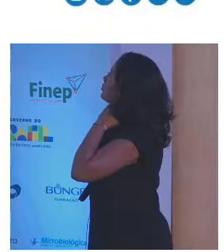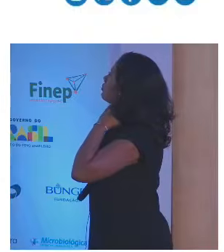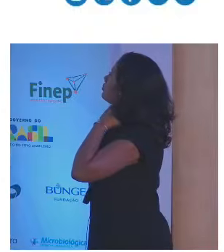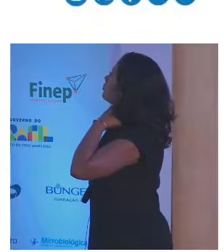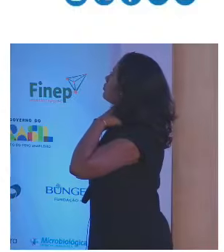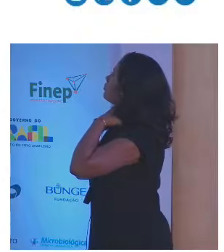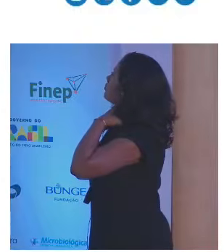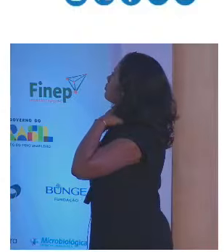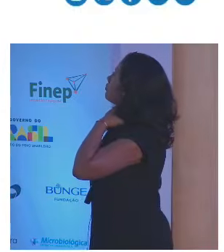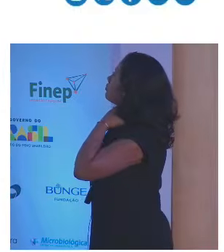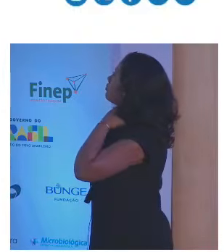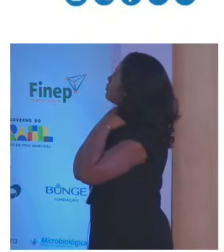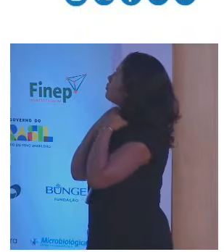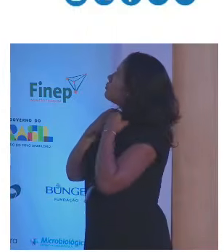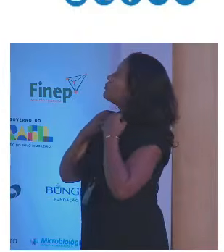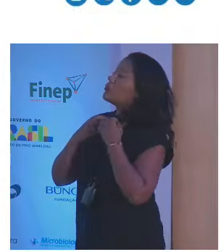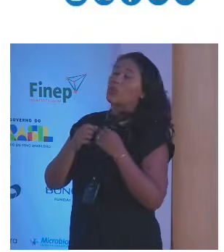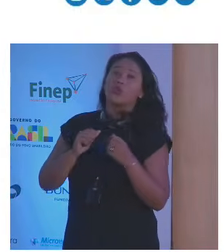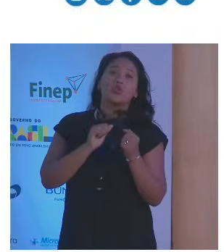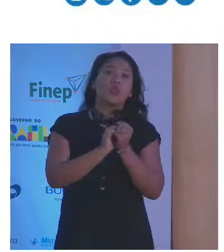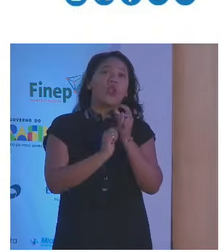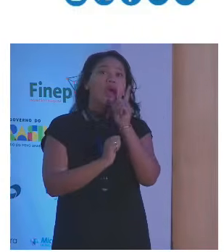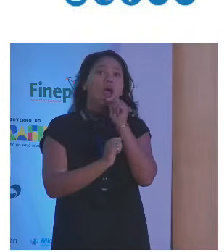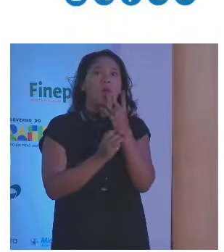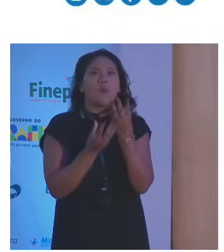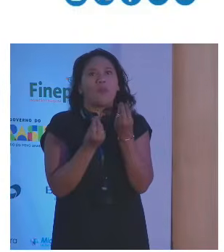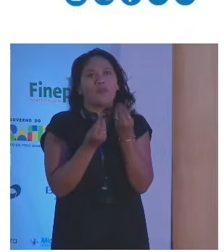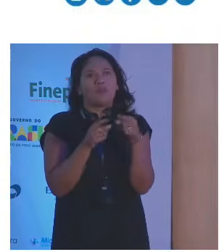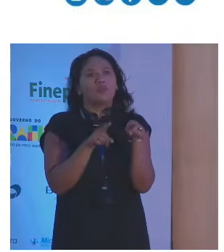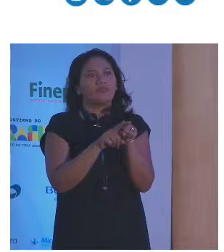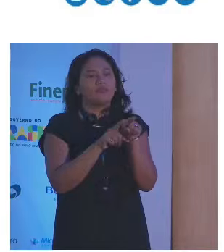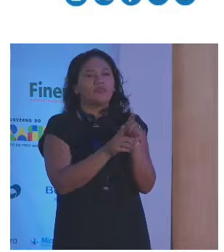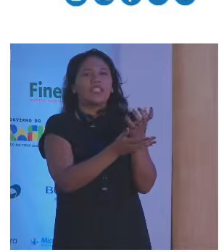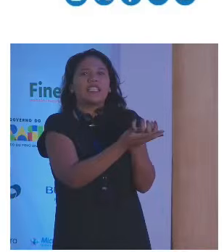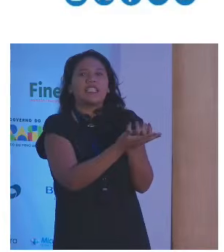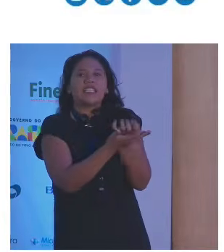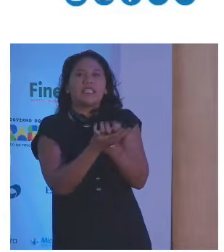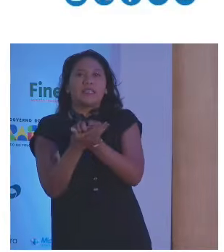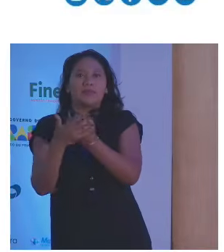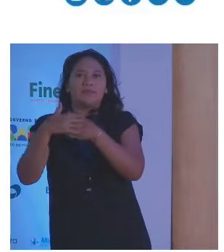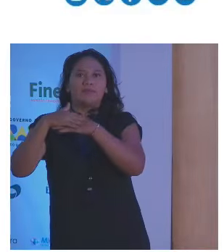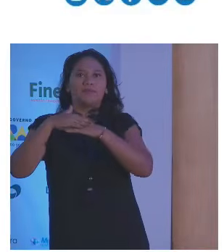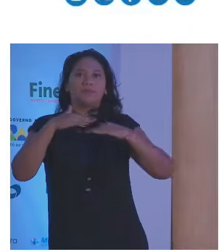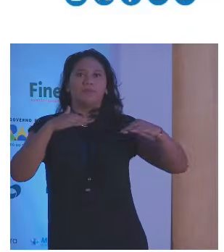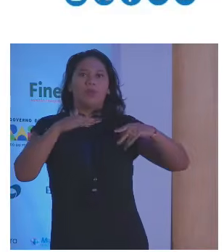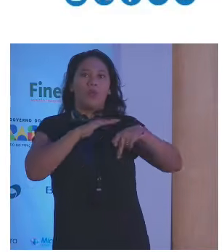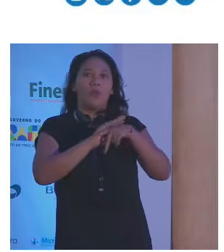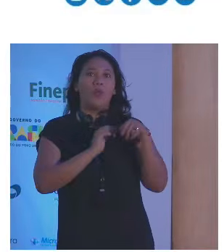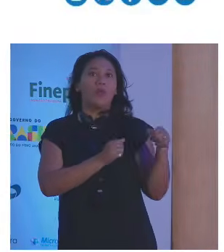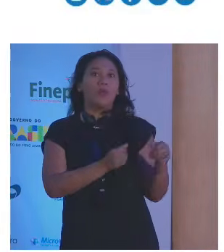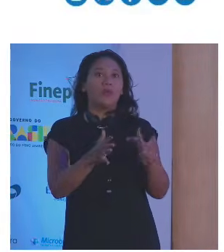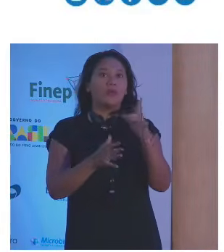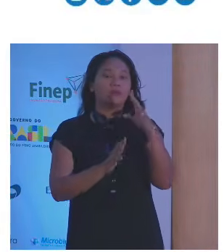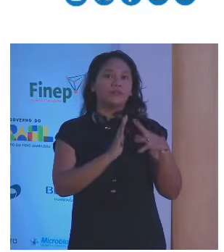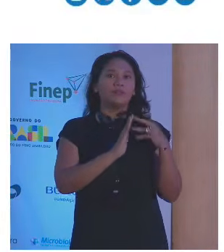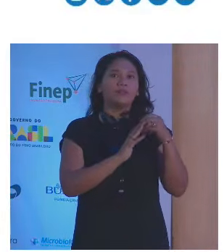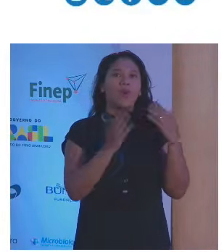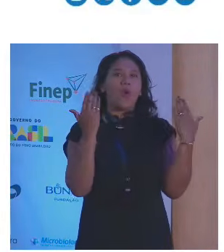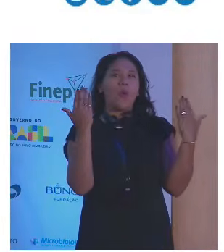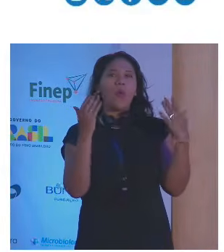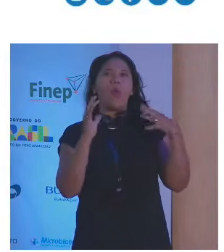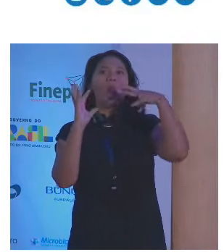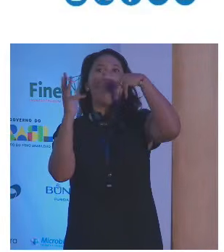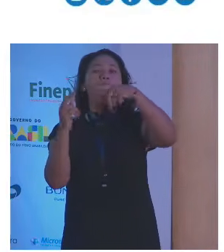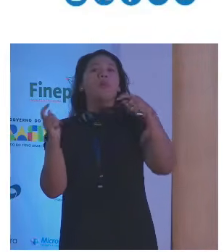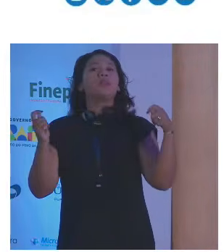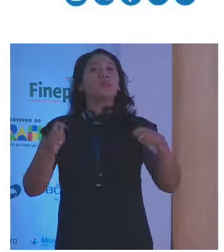Junto com a água, muito sedimento também, né? O Zeca também mencionou isso. As concentrações no rio Amazonas, comparado com outros rios do mundo,